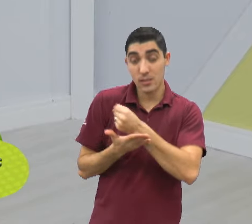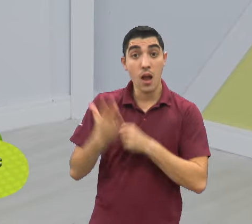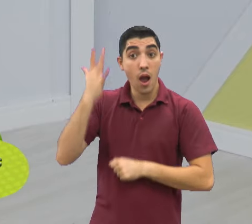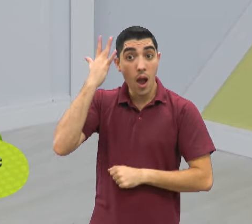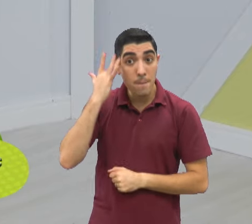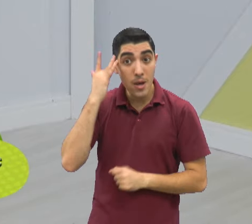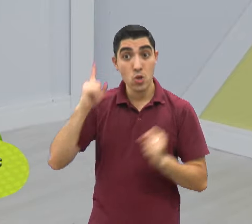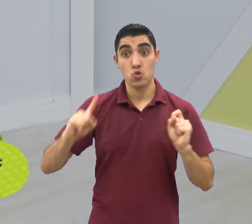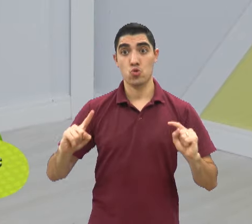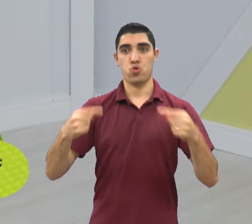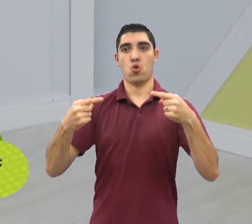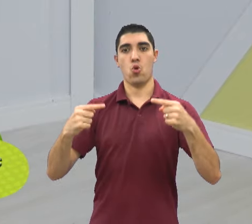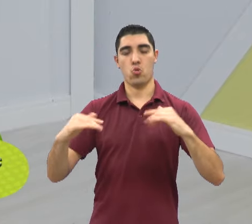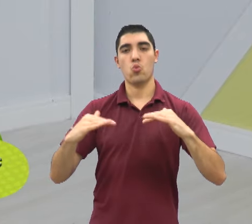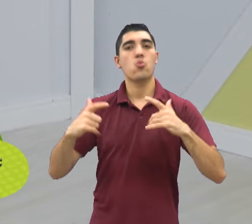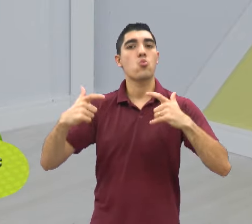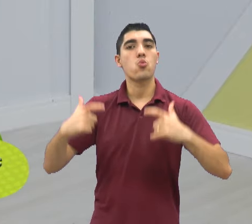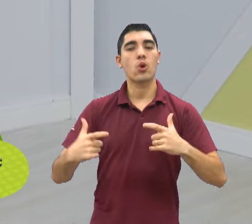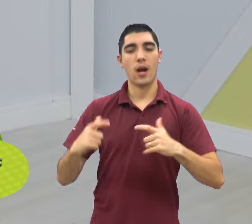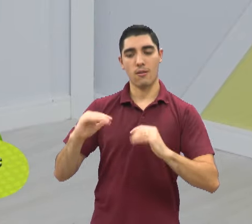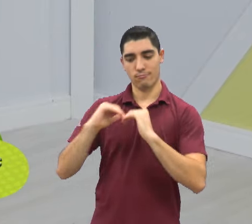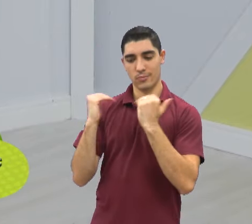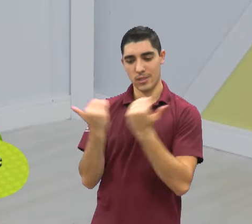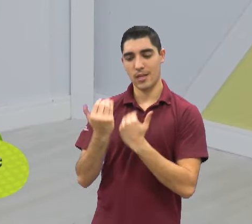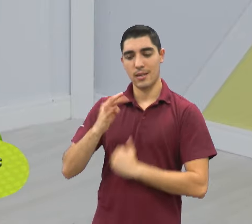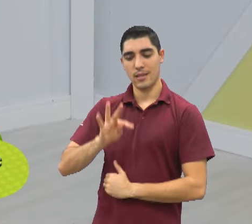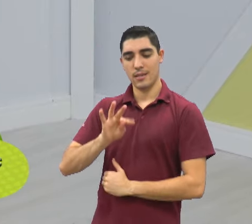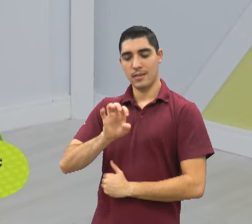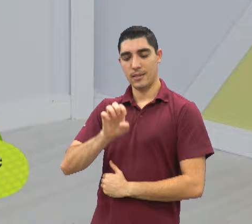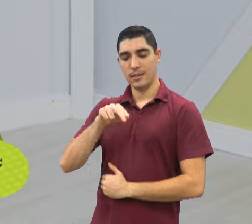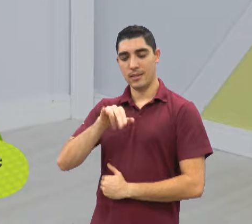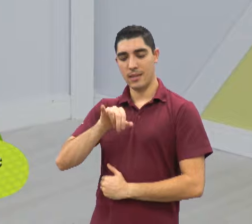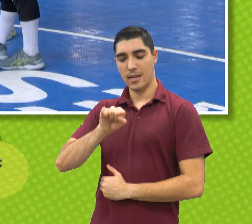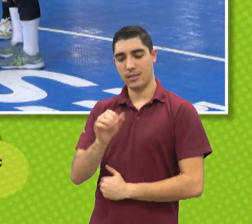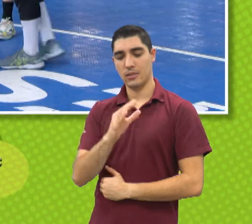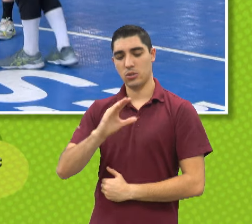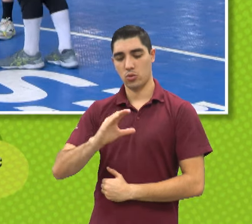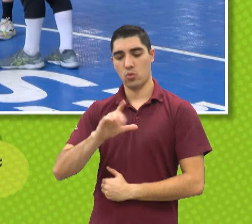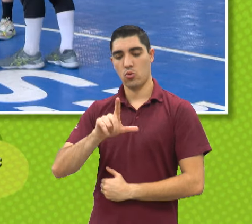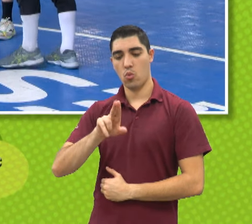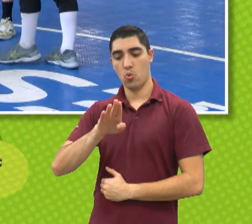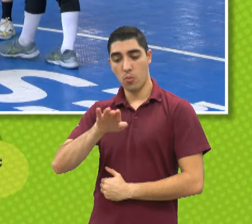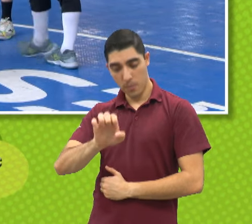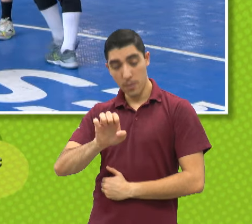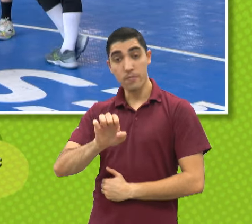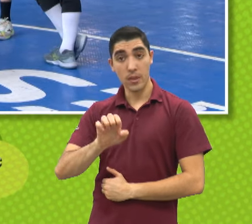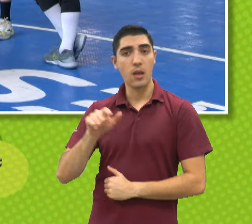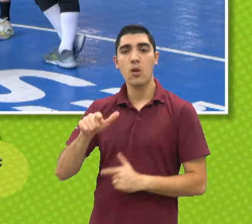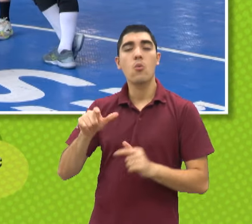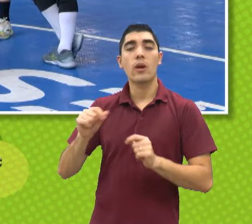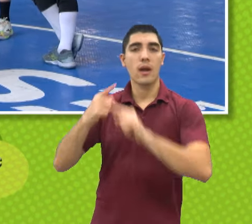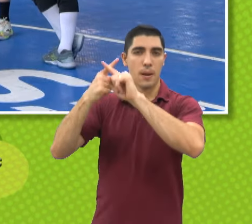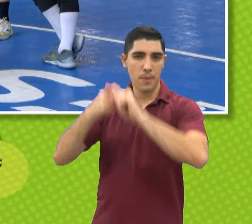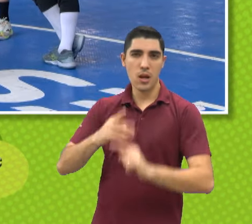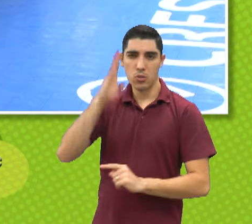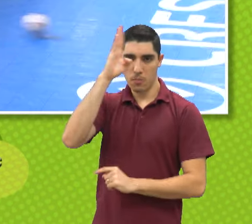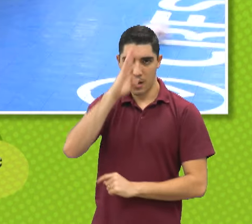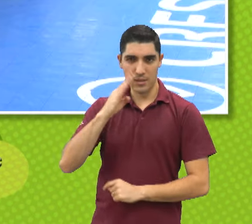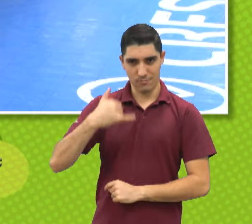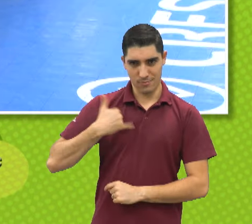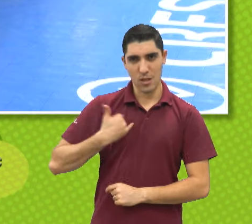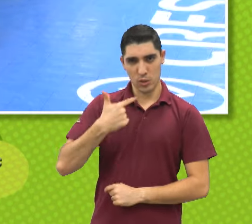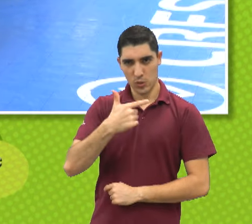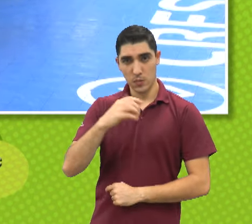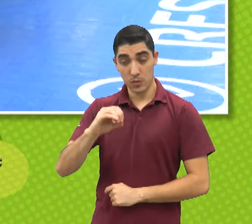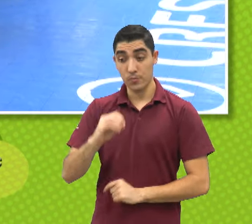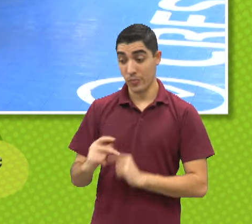amanhã no Ginásio Tênis Clube. Eles entram em quadra pelo jogo de volta das 8º de final da Talentos LNF, precisando da